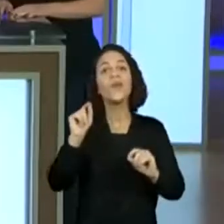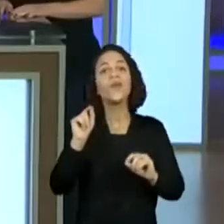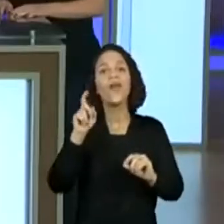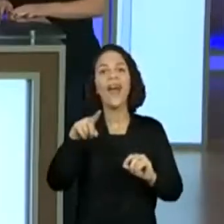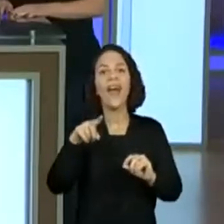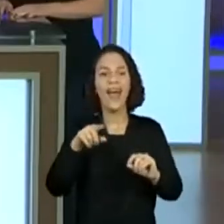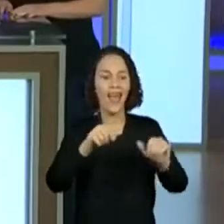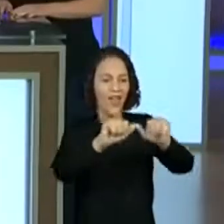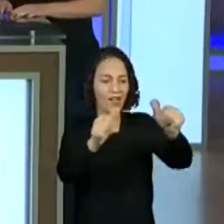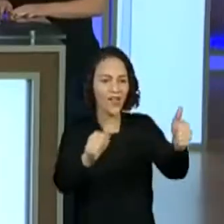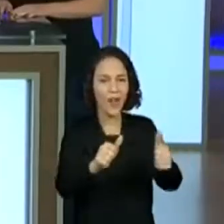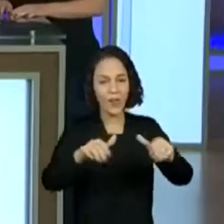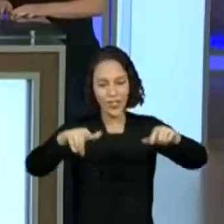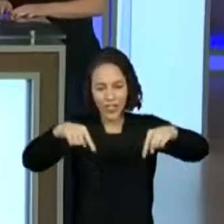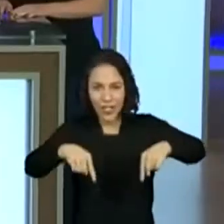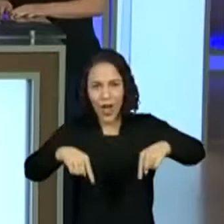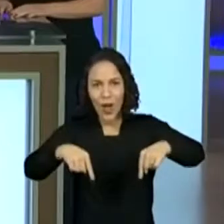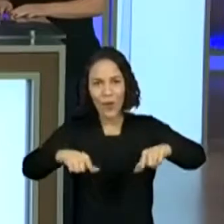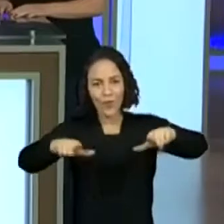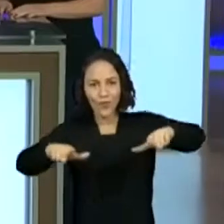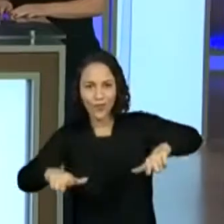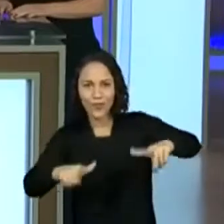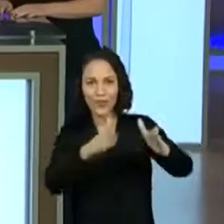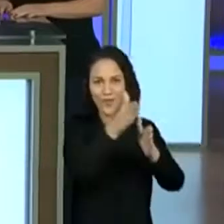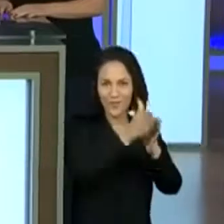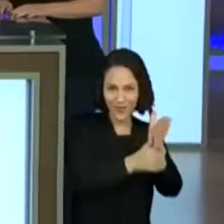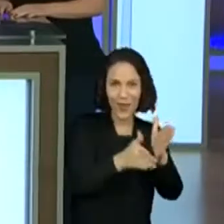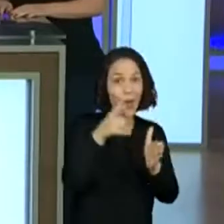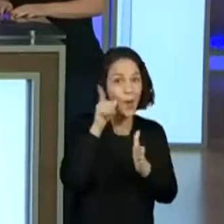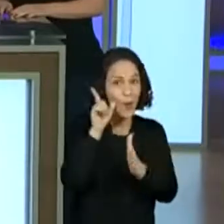figuras planas e hoje a gente vai para